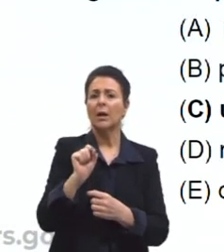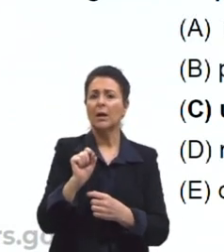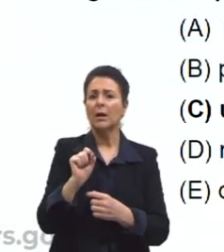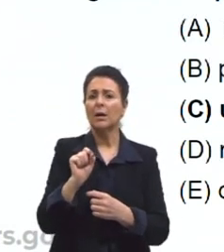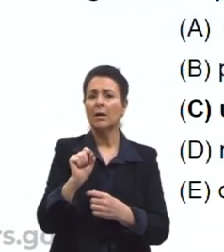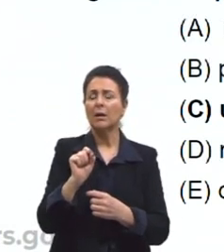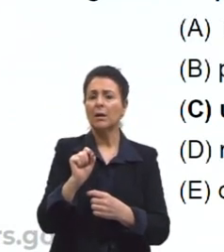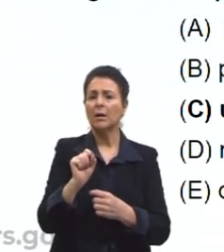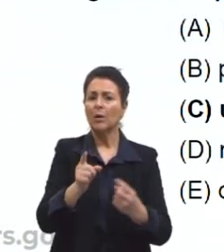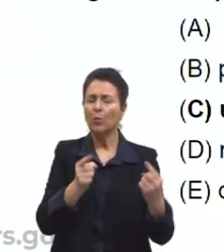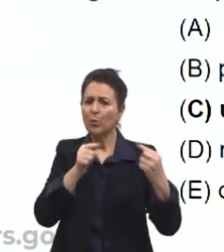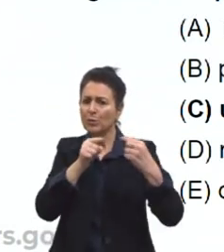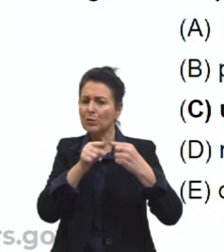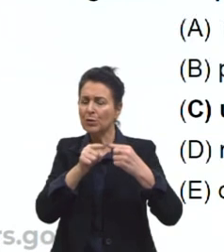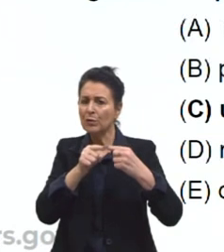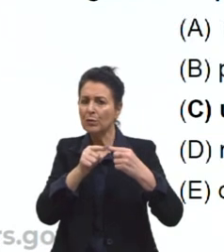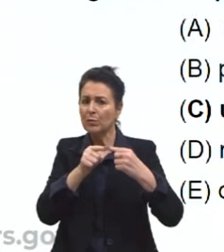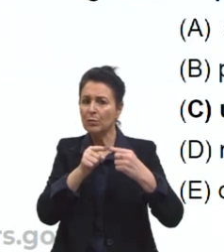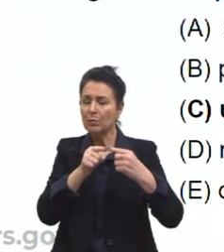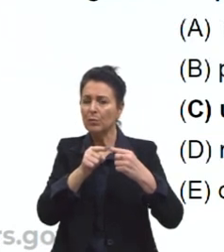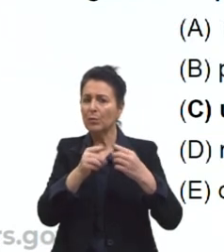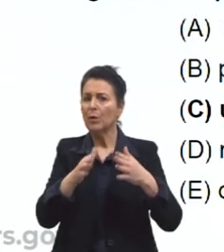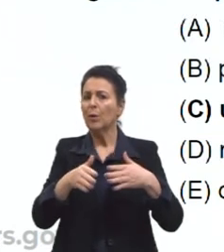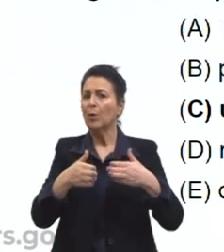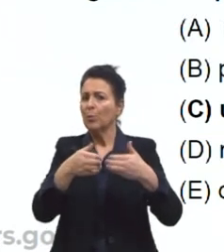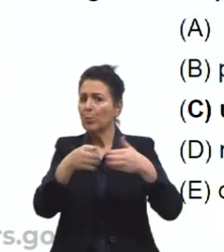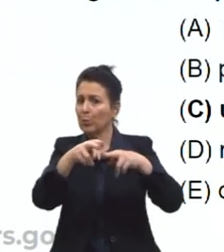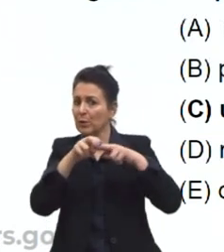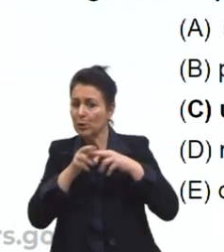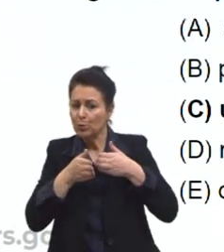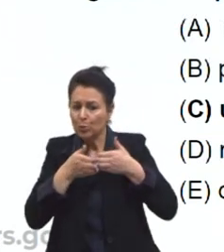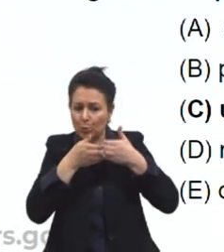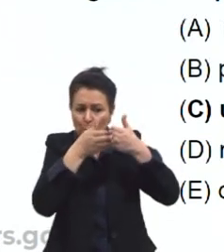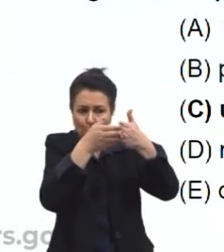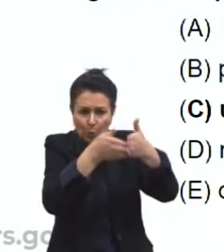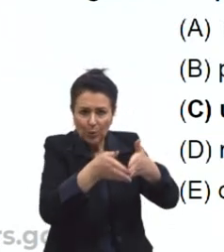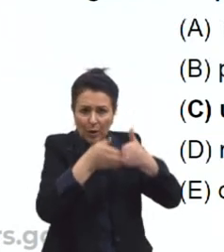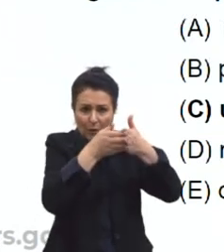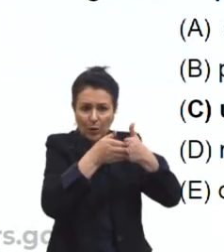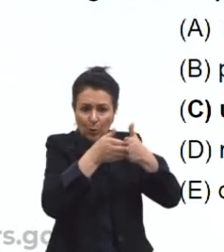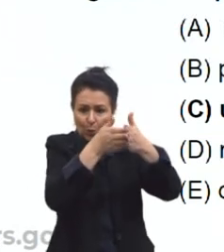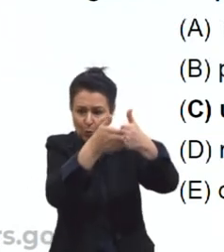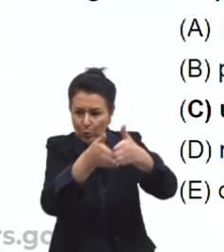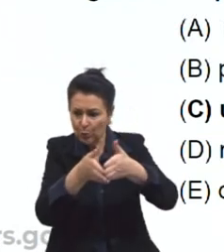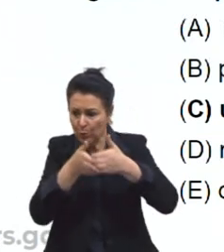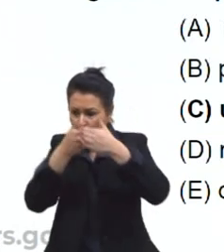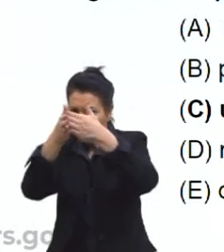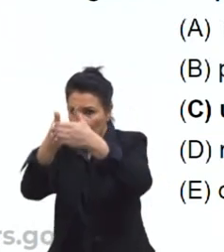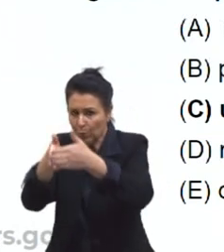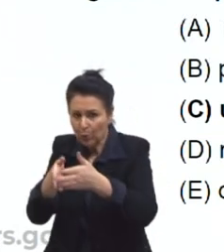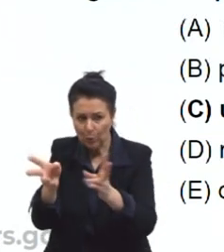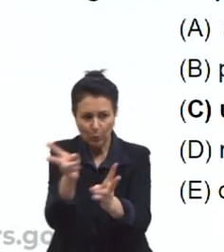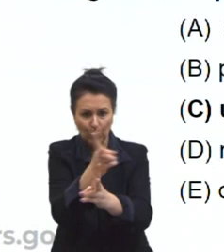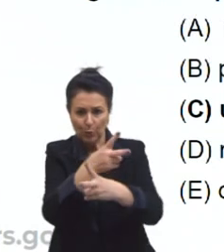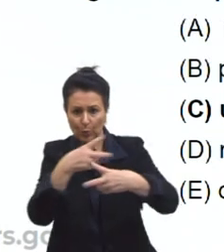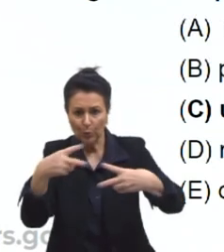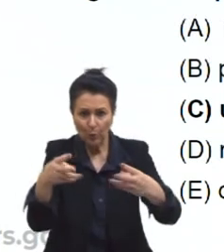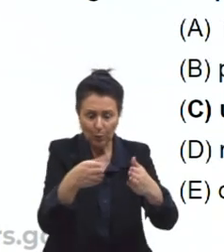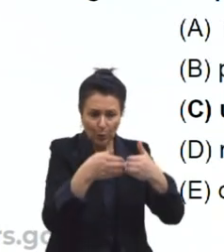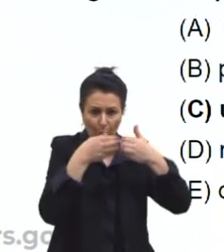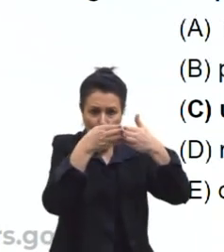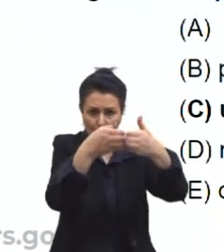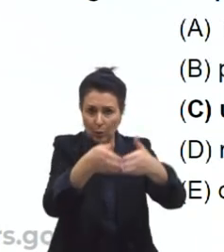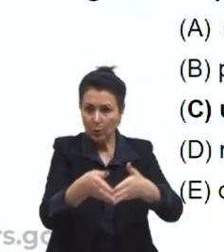devido o Finn com efeito um navio que se move para diversos lados pelo impulso dos os contrários